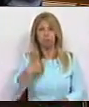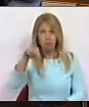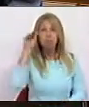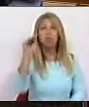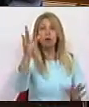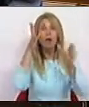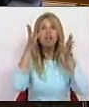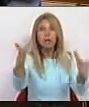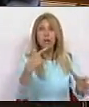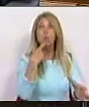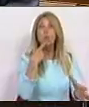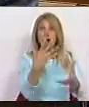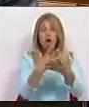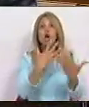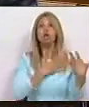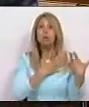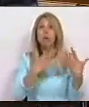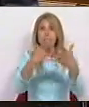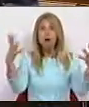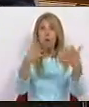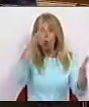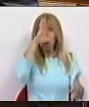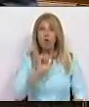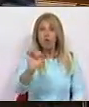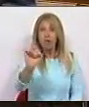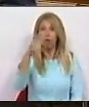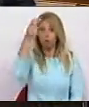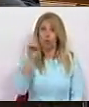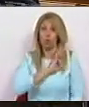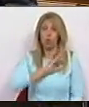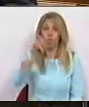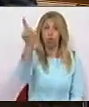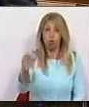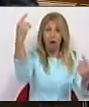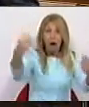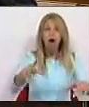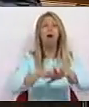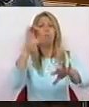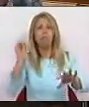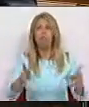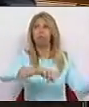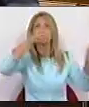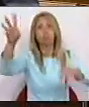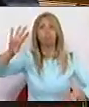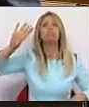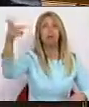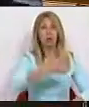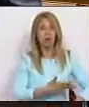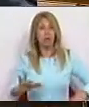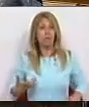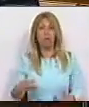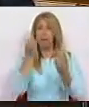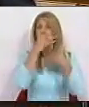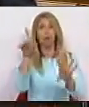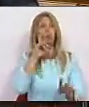responsabilidade que esta maioria, o senhor e o seu governo têm na imigração, no desemprego, na perda de proteção social dos desempregados,